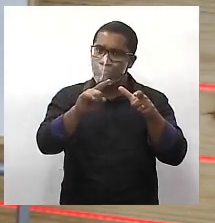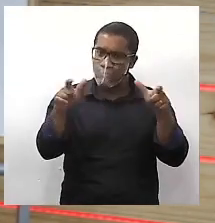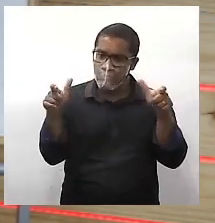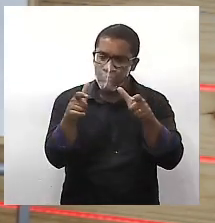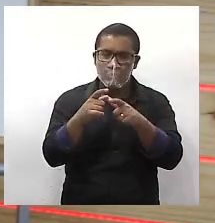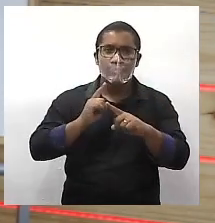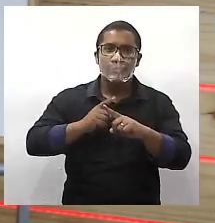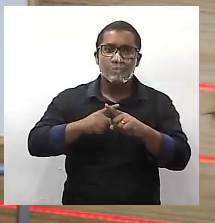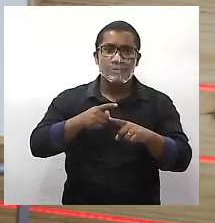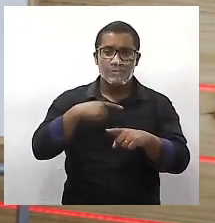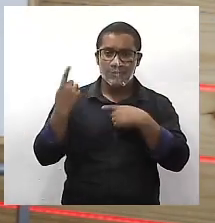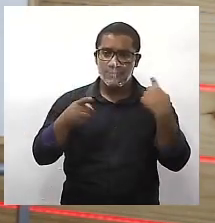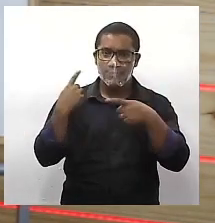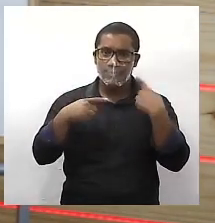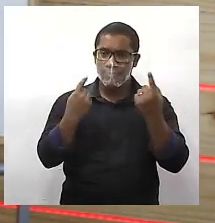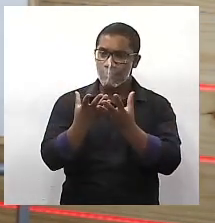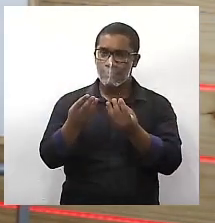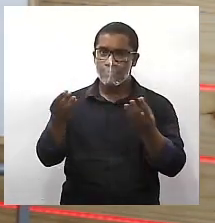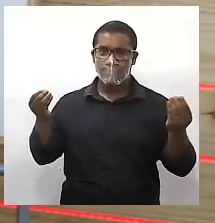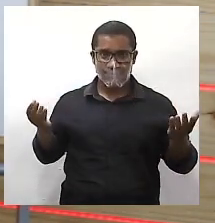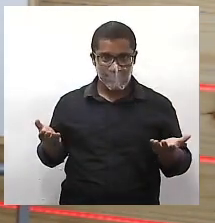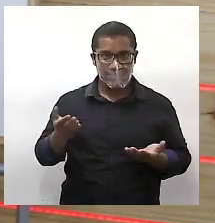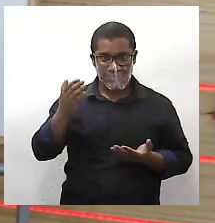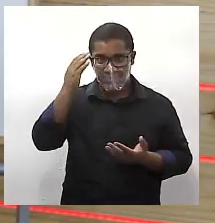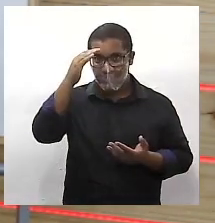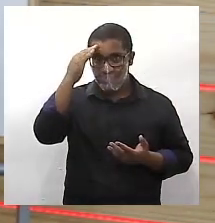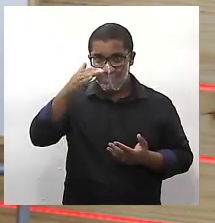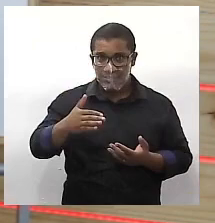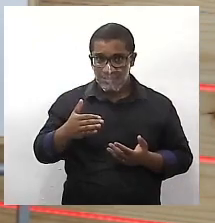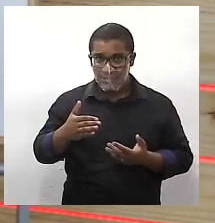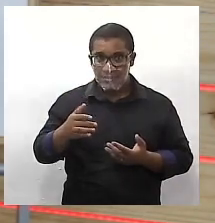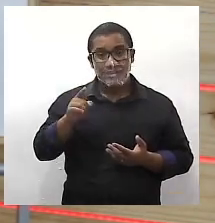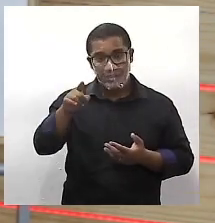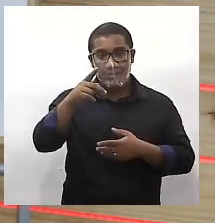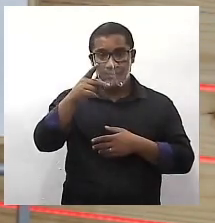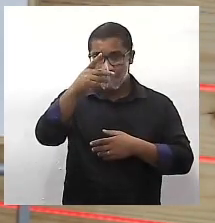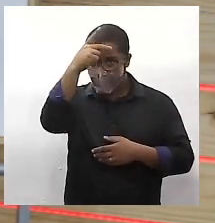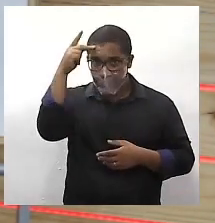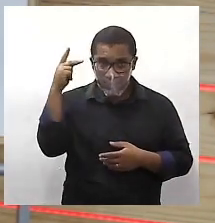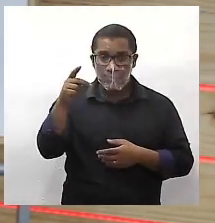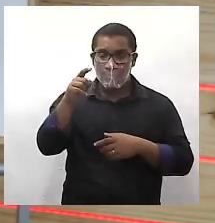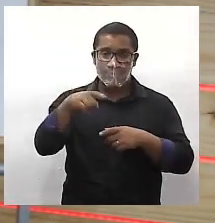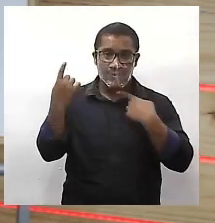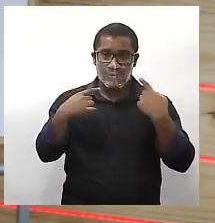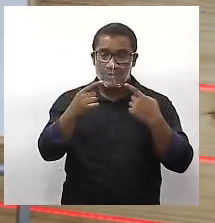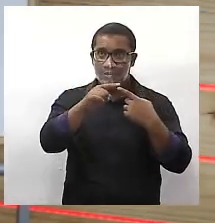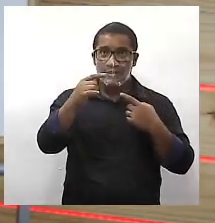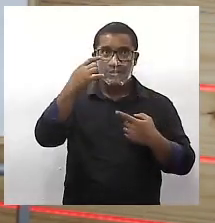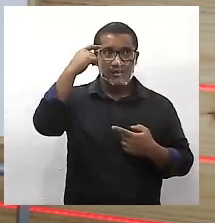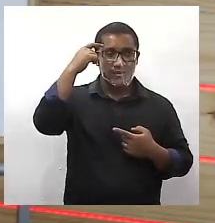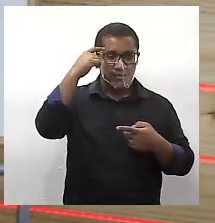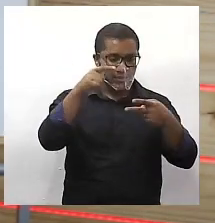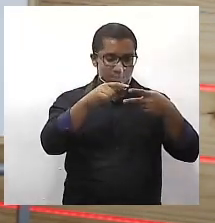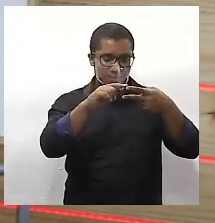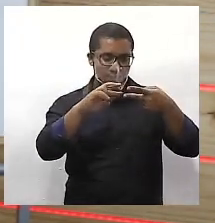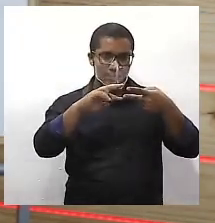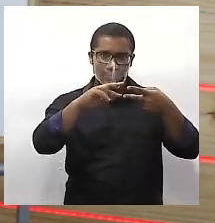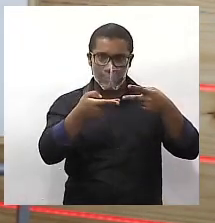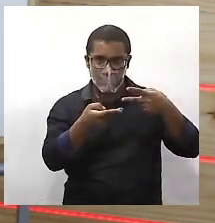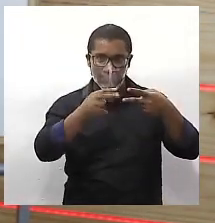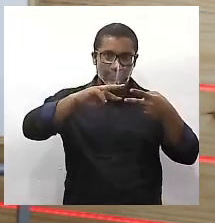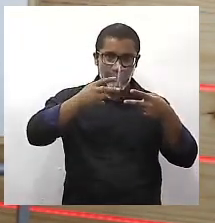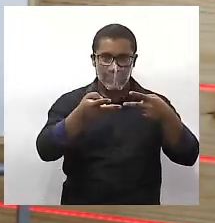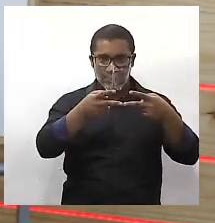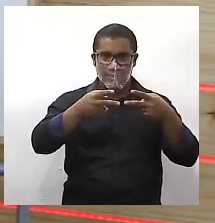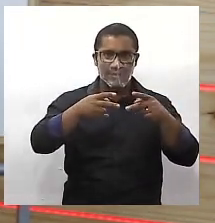diminuindo, porque está morrendo mais gente do que está nascendo. Tá? Cuidado com isso, porque vocês podem pegar esses joguinhos nos vestibulares,